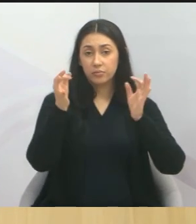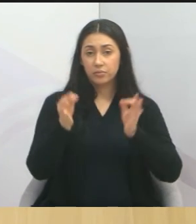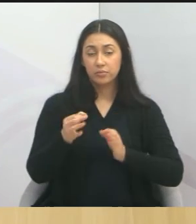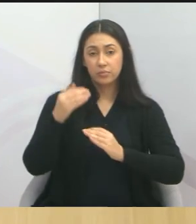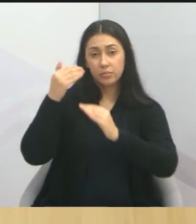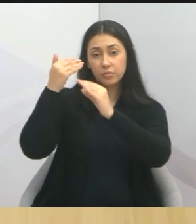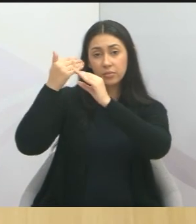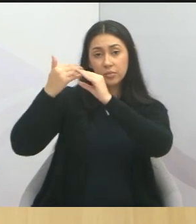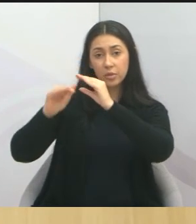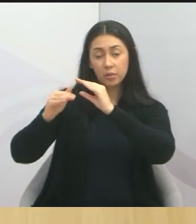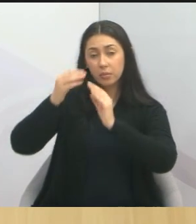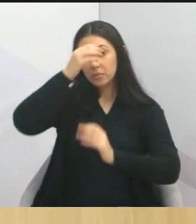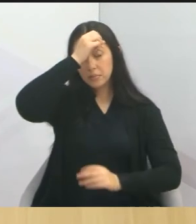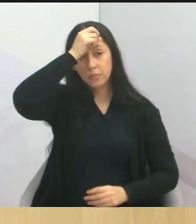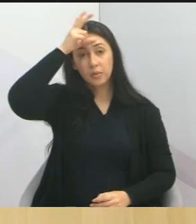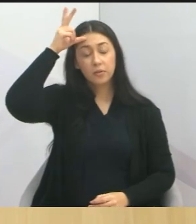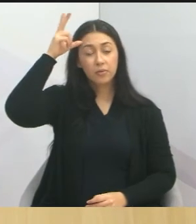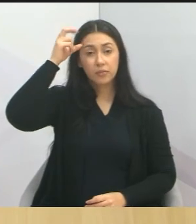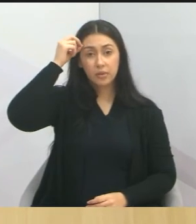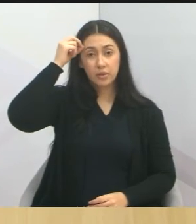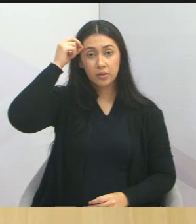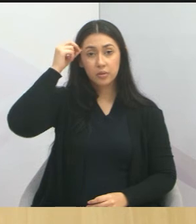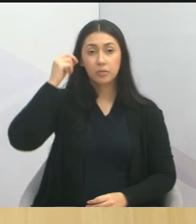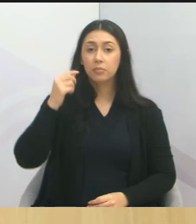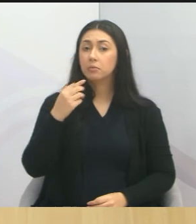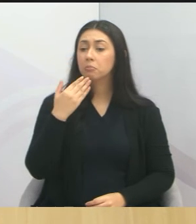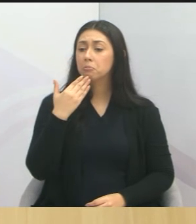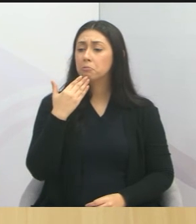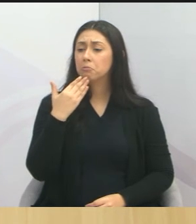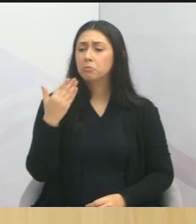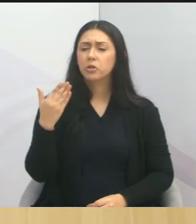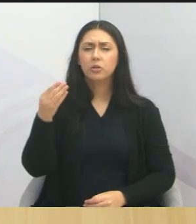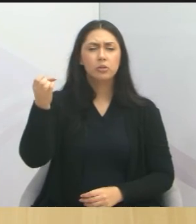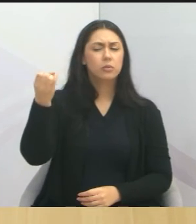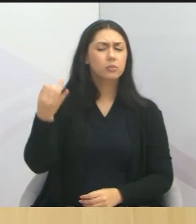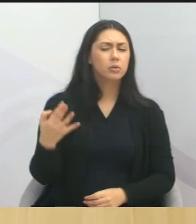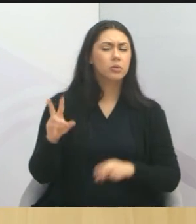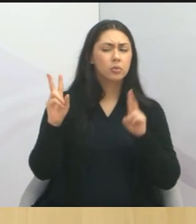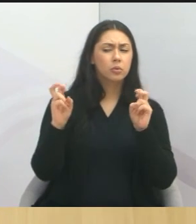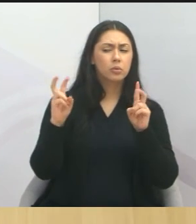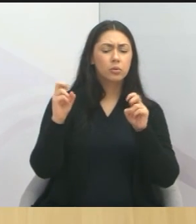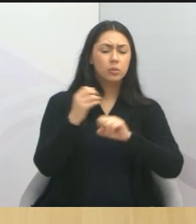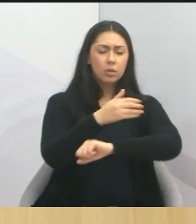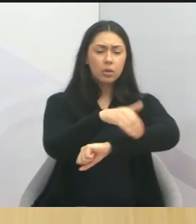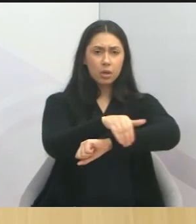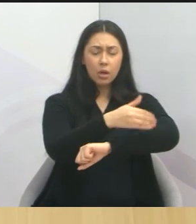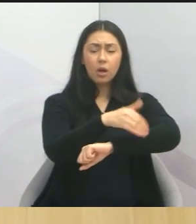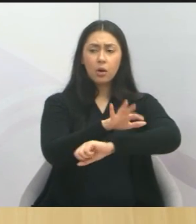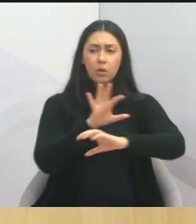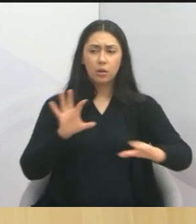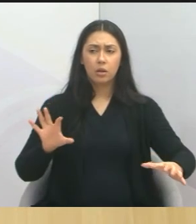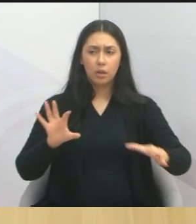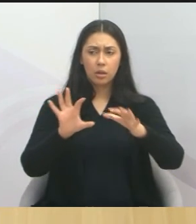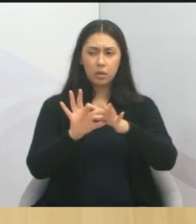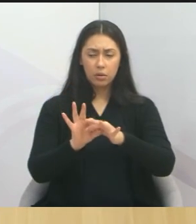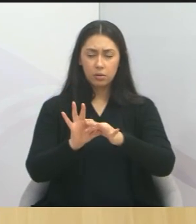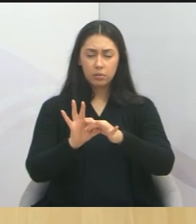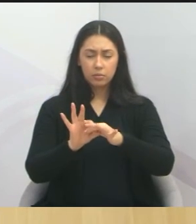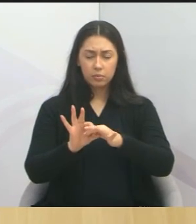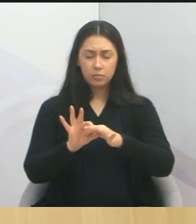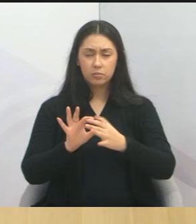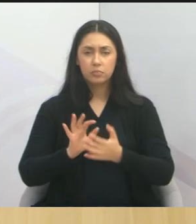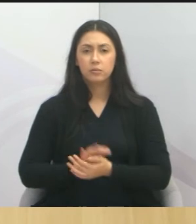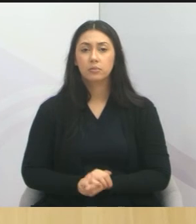que seja encaminhado ao seu Prefeito Municipal de Acari a seguir informações referente a via que interligará a Avenida Presidente